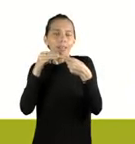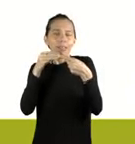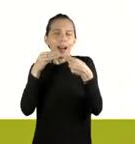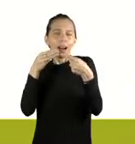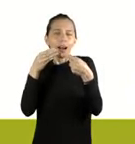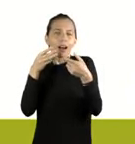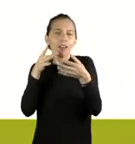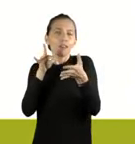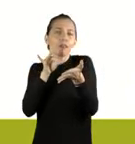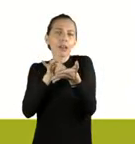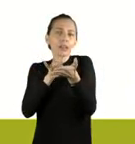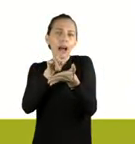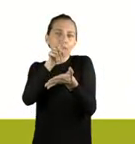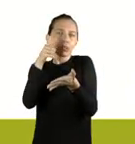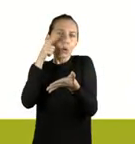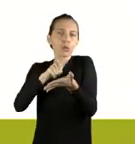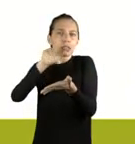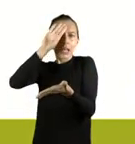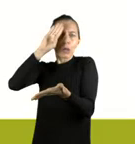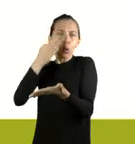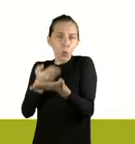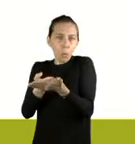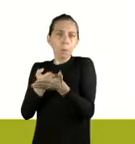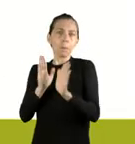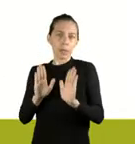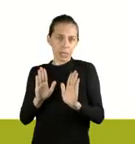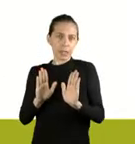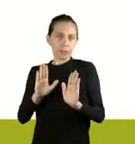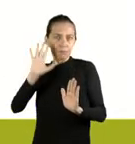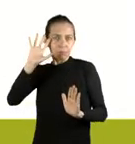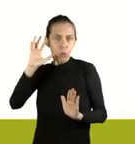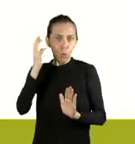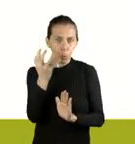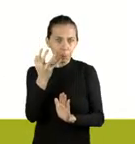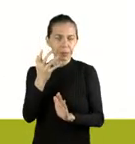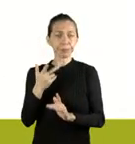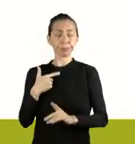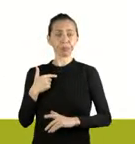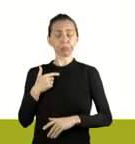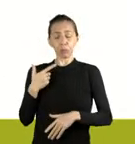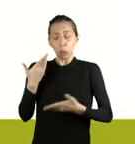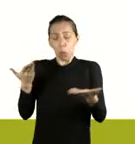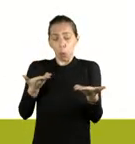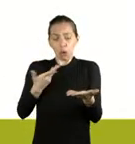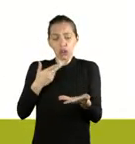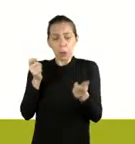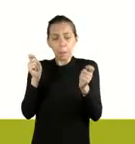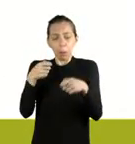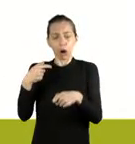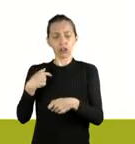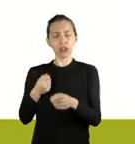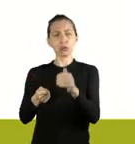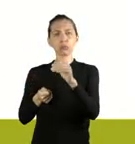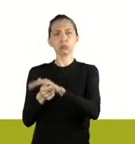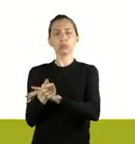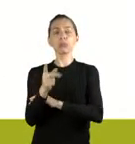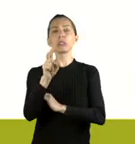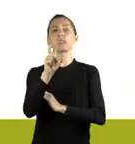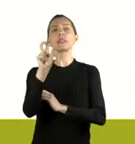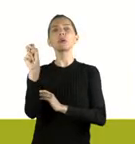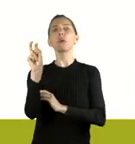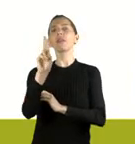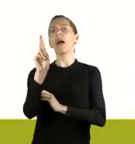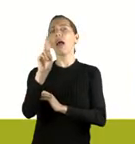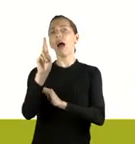eu consigo guardar vai, R$50, você acha que compensa? Sim, vamos guardar R$50, porque é isso que